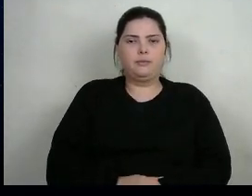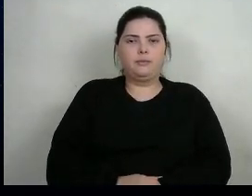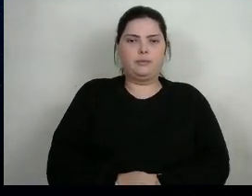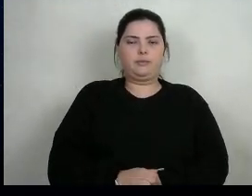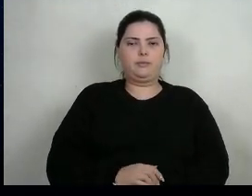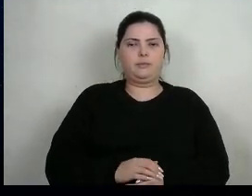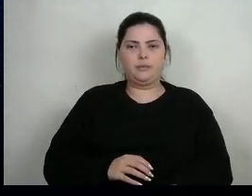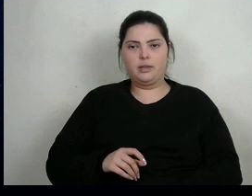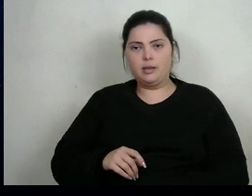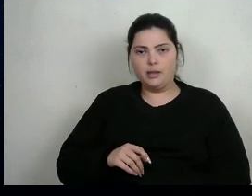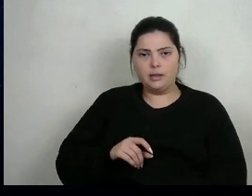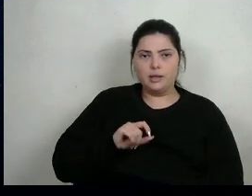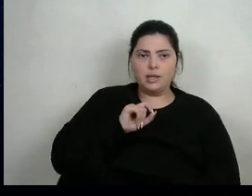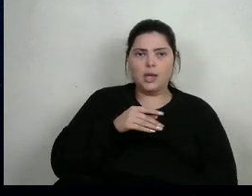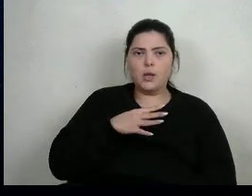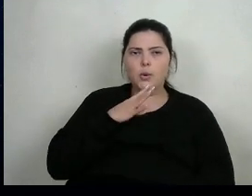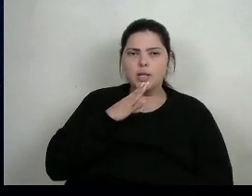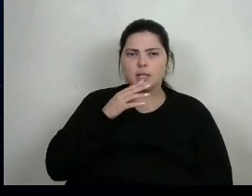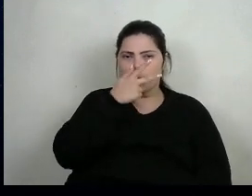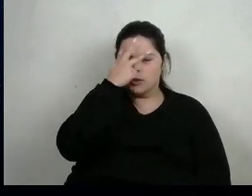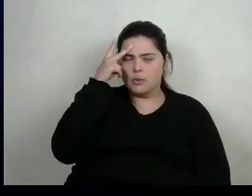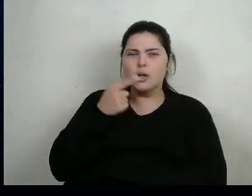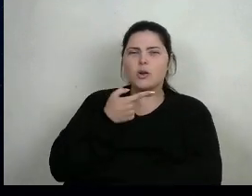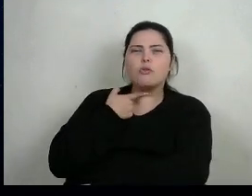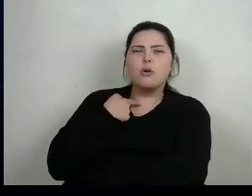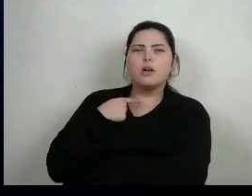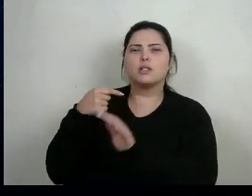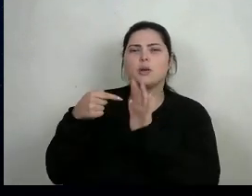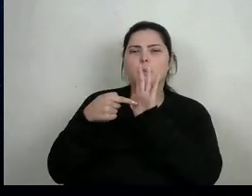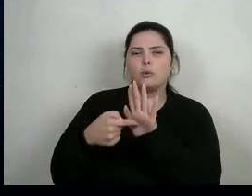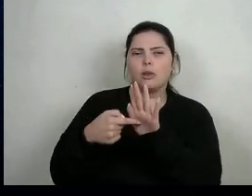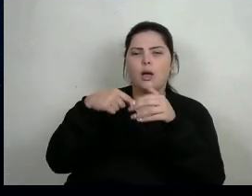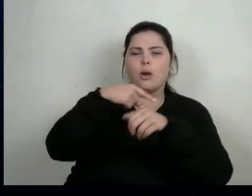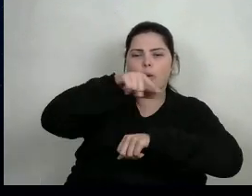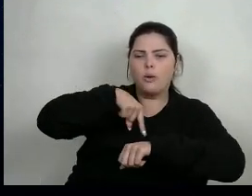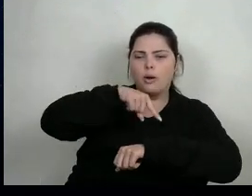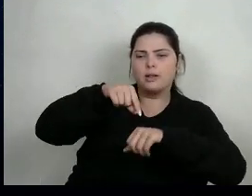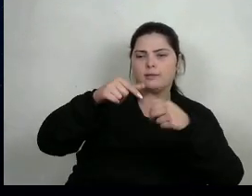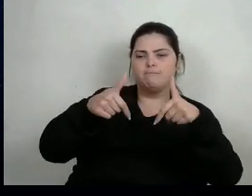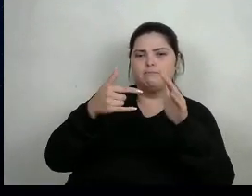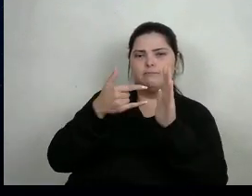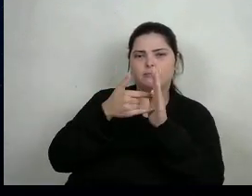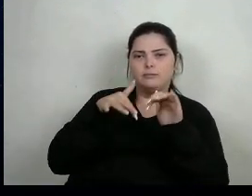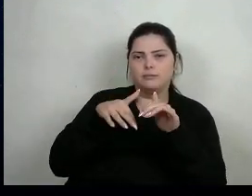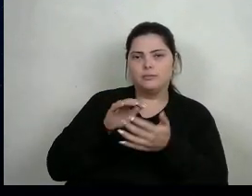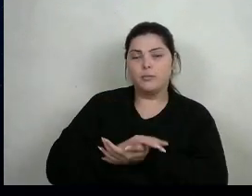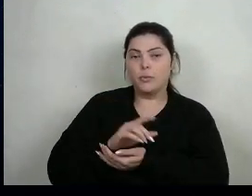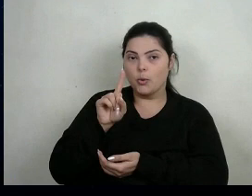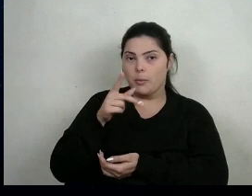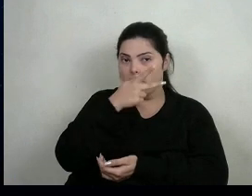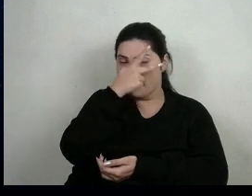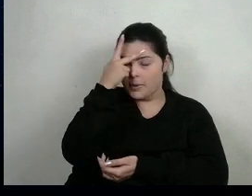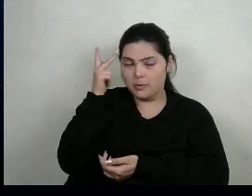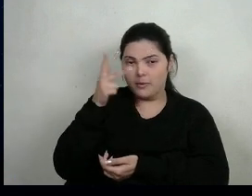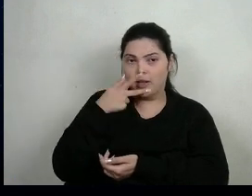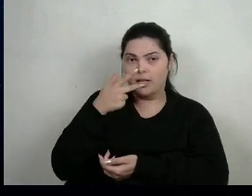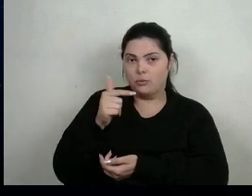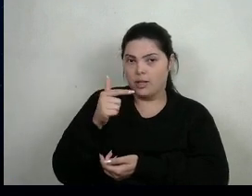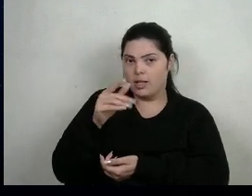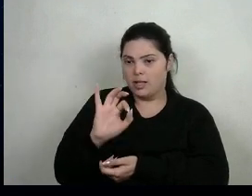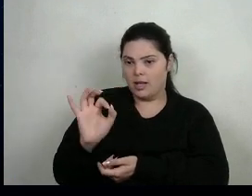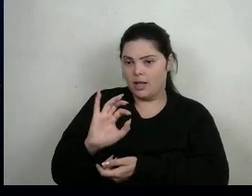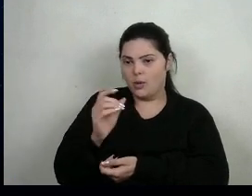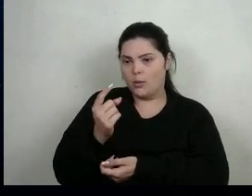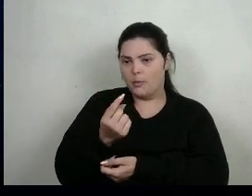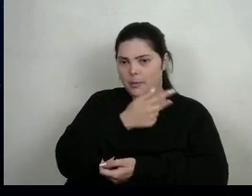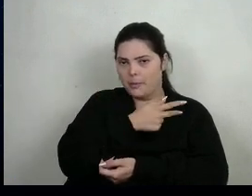quem é que conhece alguém que gosta de fazer apontamento de horas uma pessoa para a gente não dizer que não existe ninguém existe uma